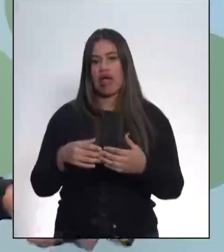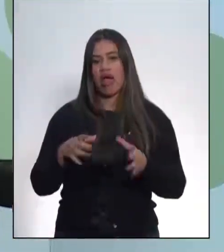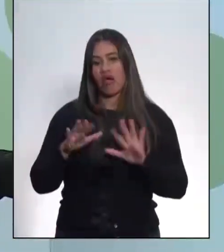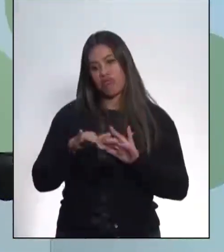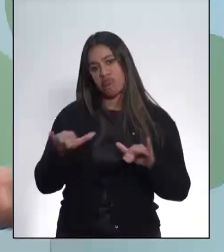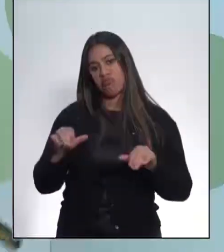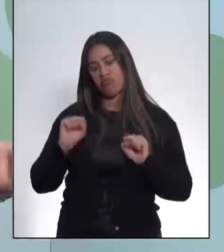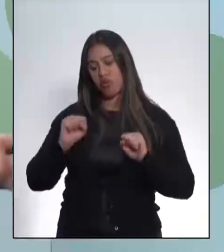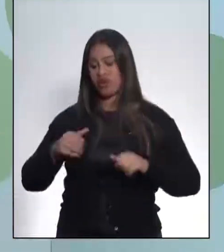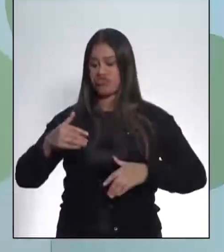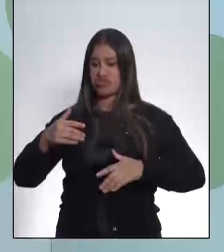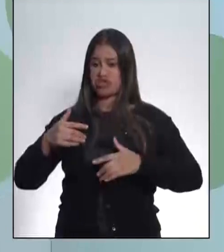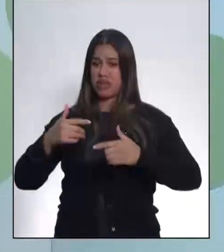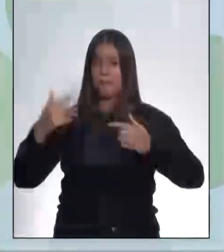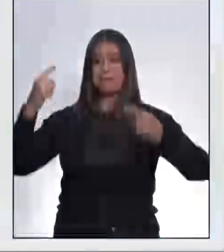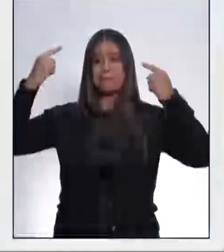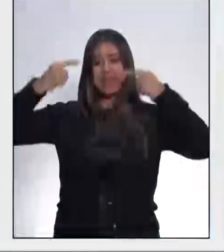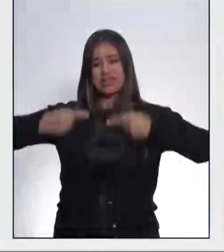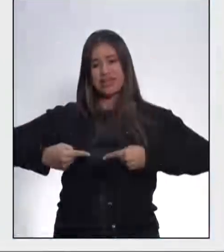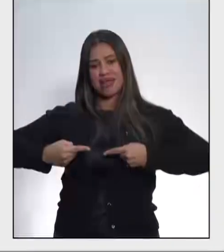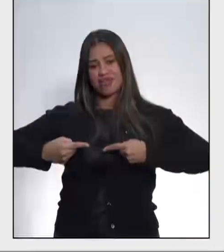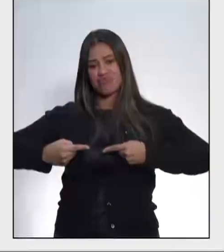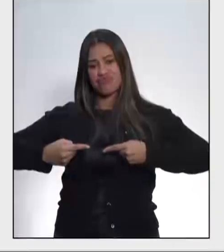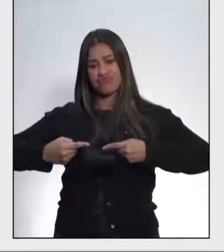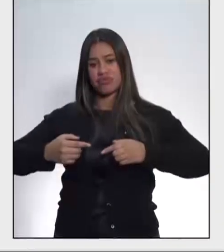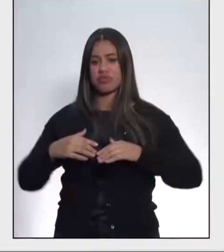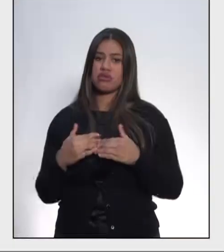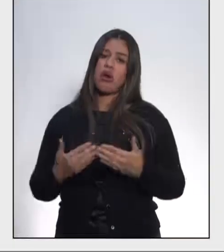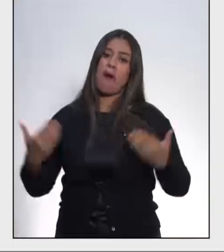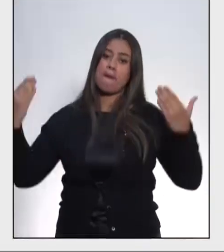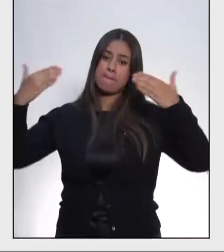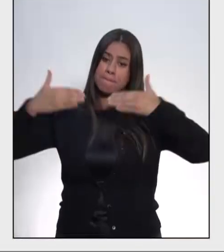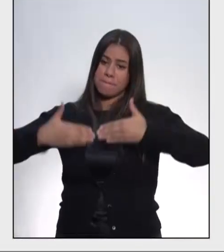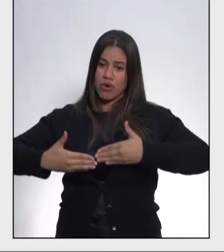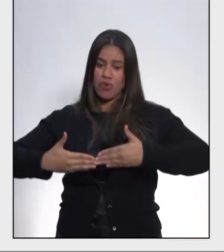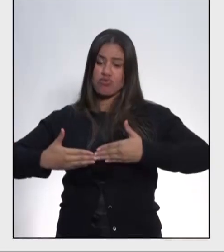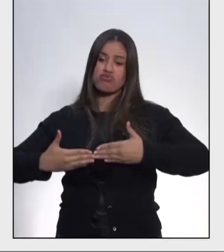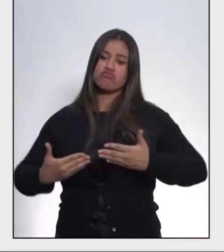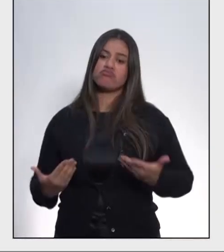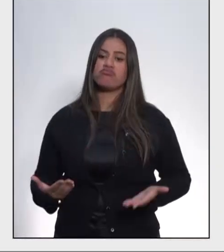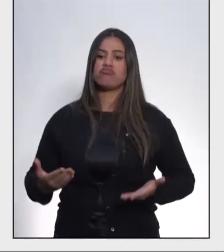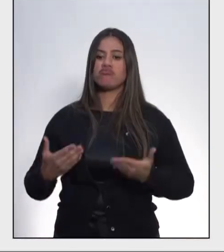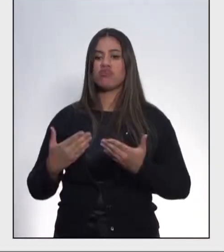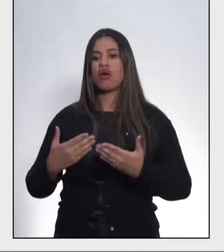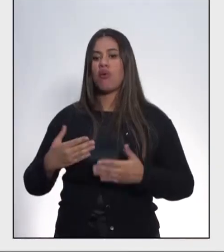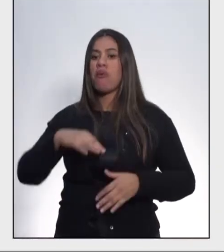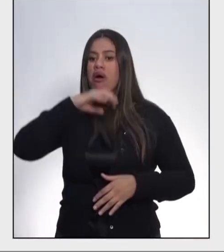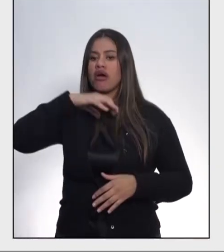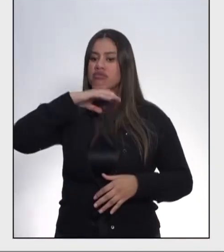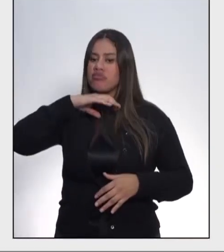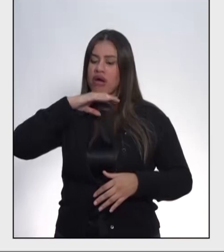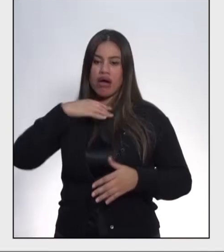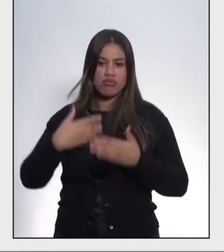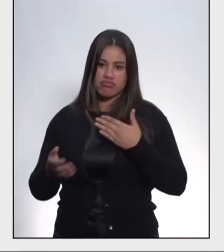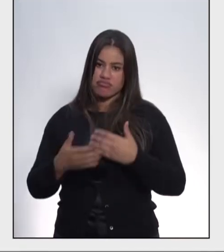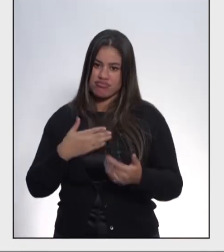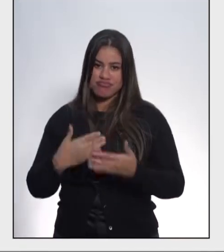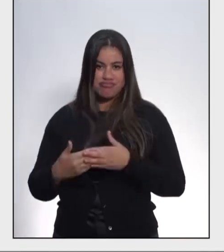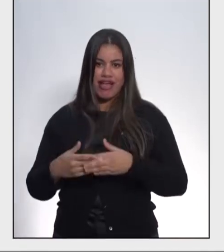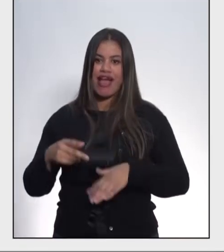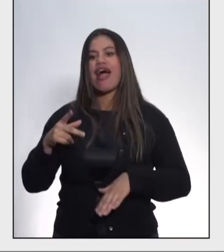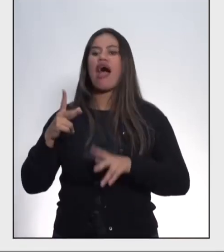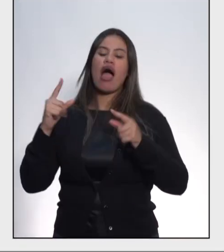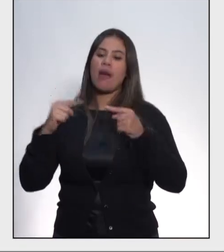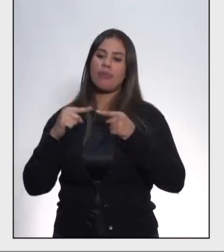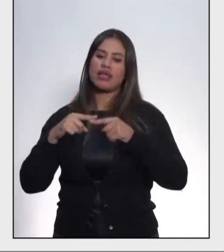então, no meio do caminho tinha um pedágio no meio do caminho. No meio do caminho tem uma porteira, tem uma porteira no meio do caminho. No meio do caminho tem um hipopótamo. Junto com a pedra, veio